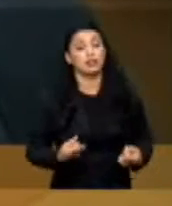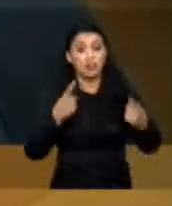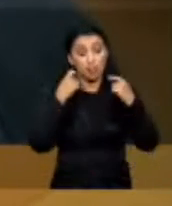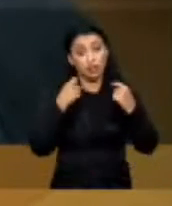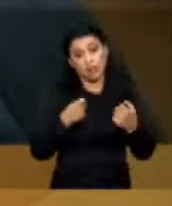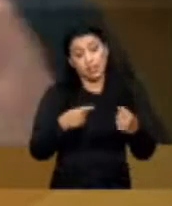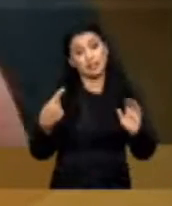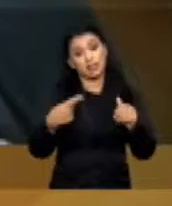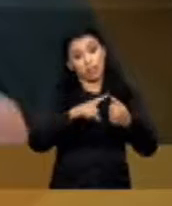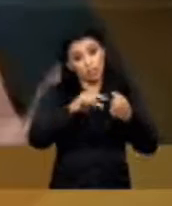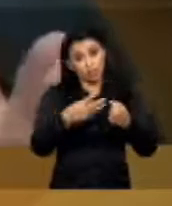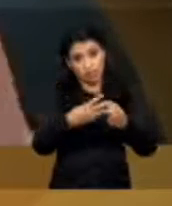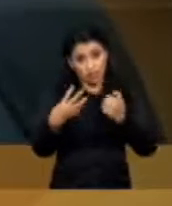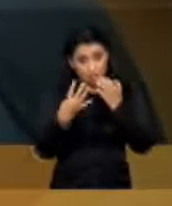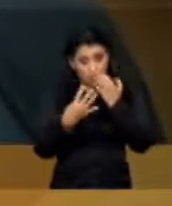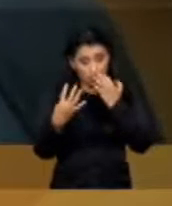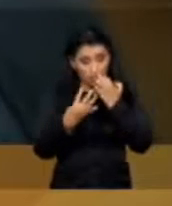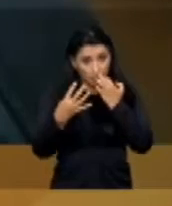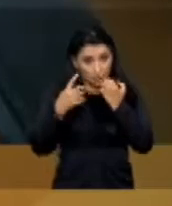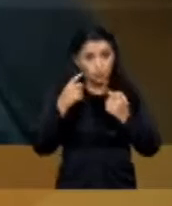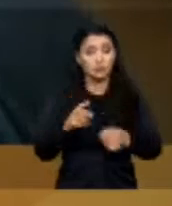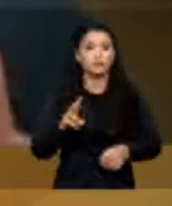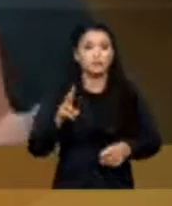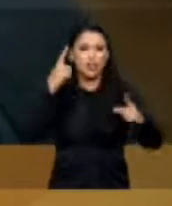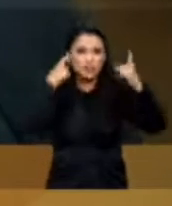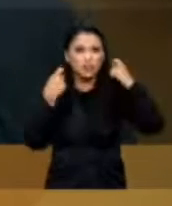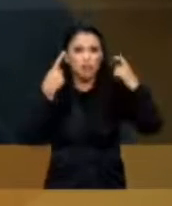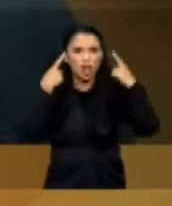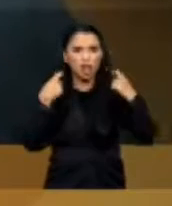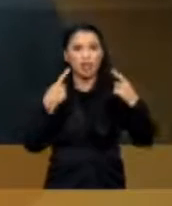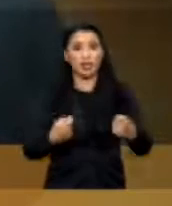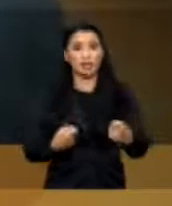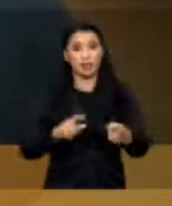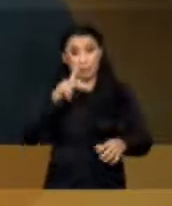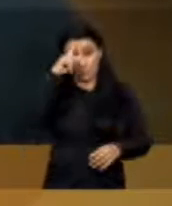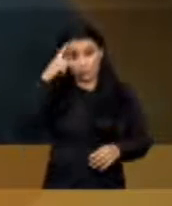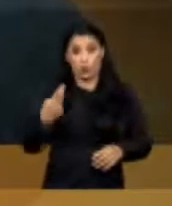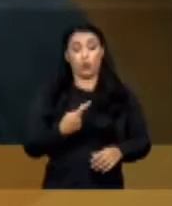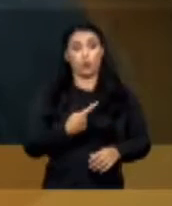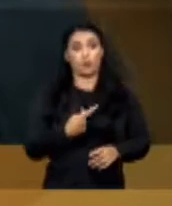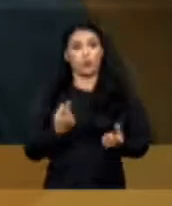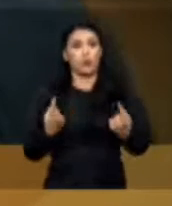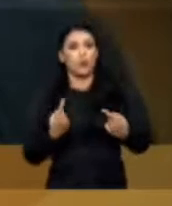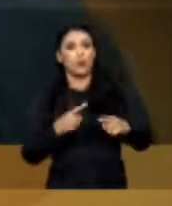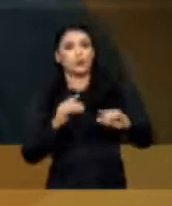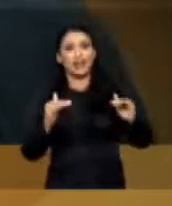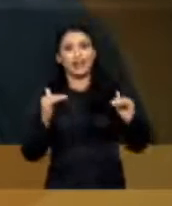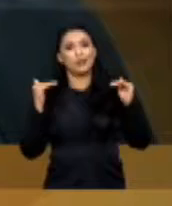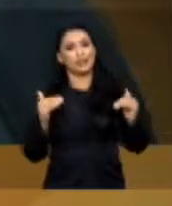no 344. Usar de violência a fim de favorecer interesse próprio contra a